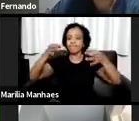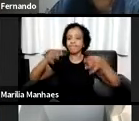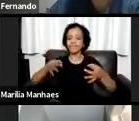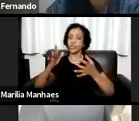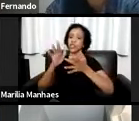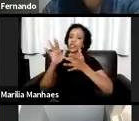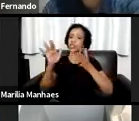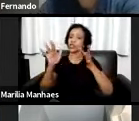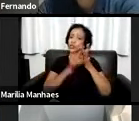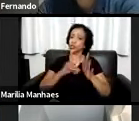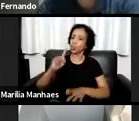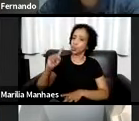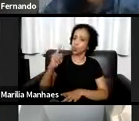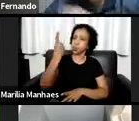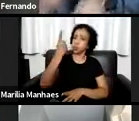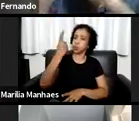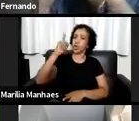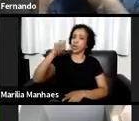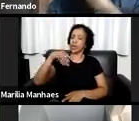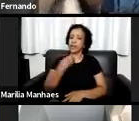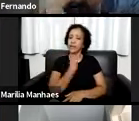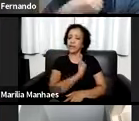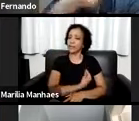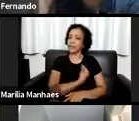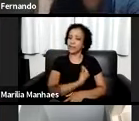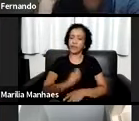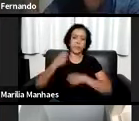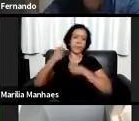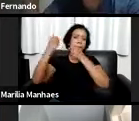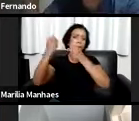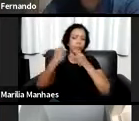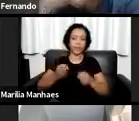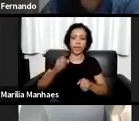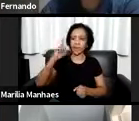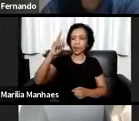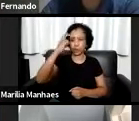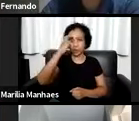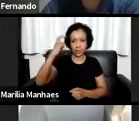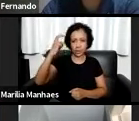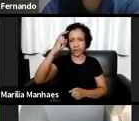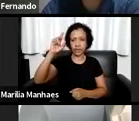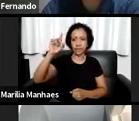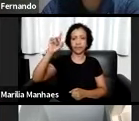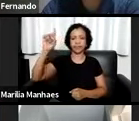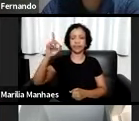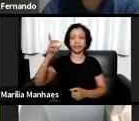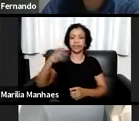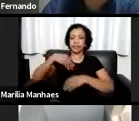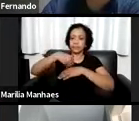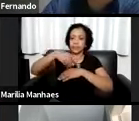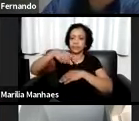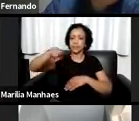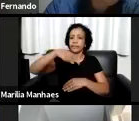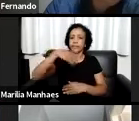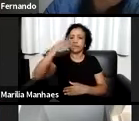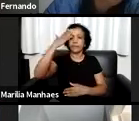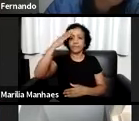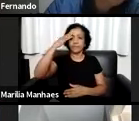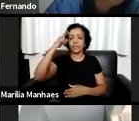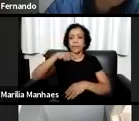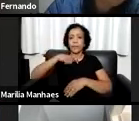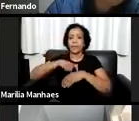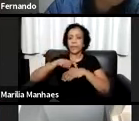Jesus, vivo, poder de Deus e sabedoria de Deus. Eu quero deixar para sua inspiração, então, neste começo